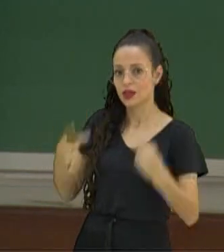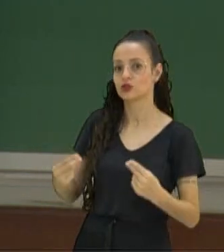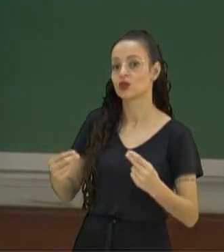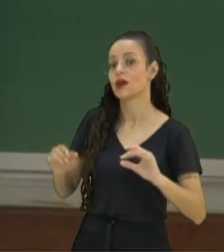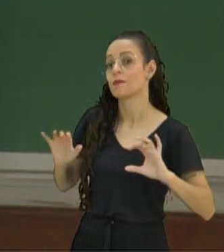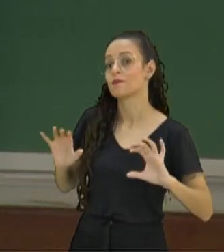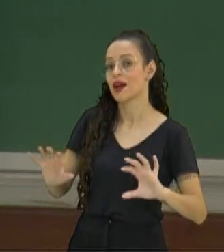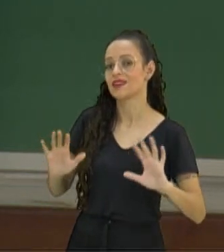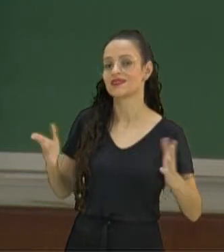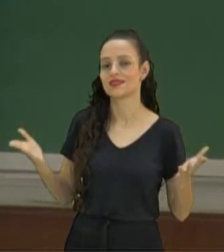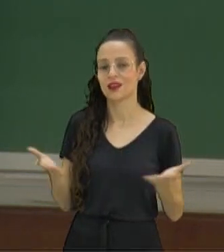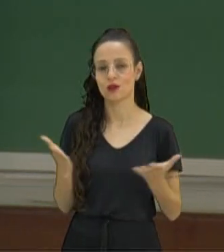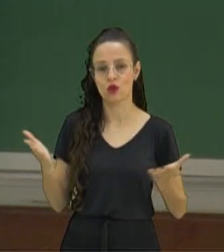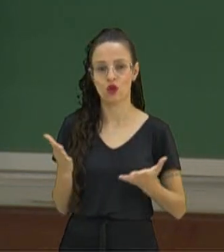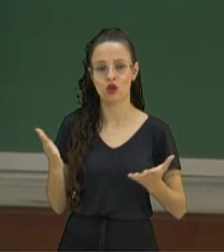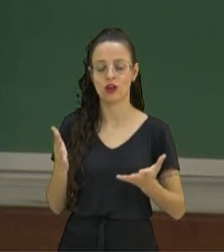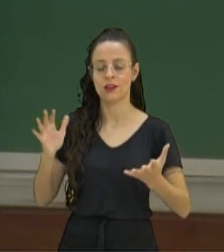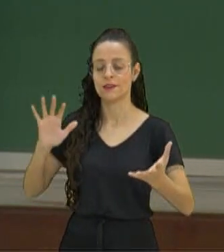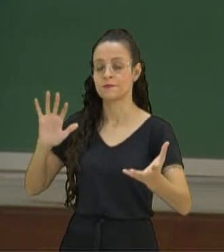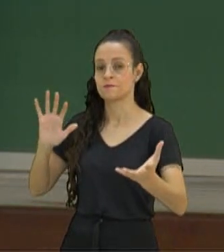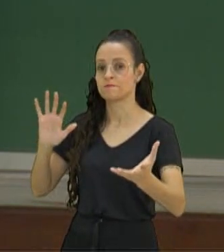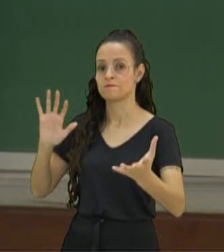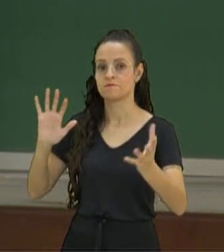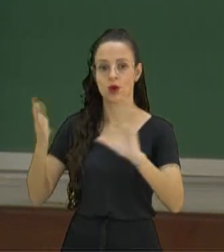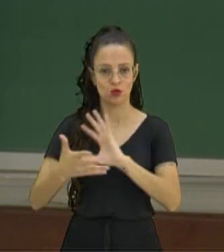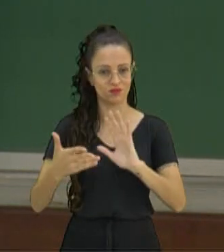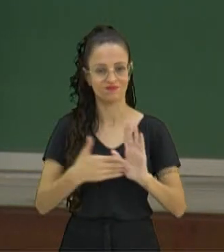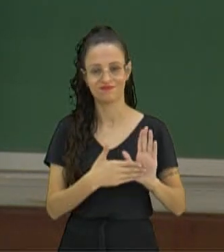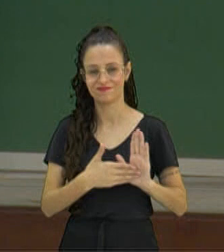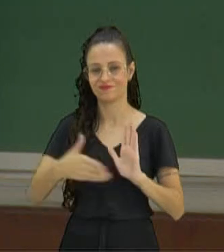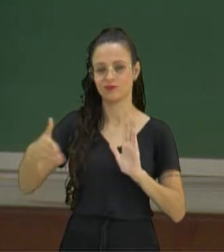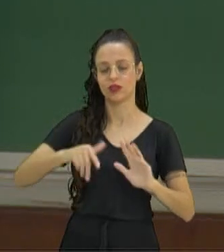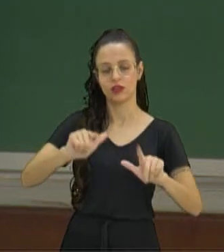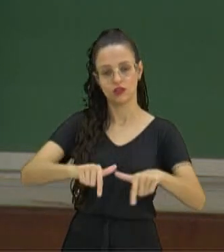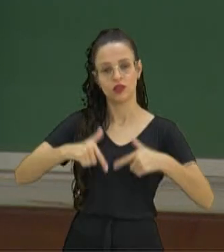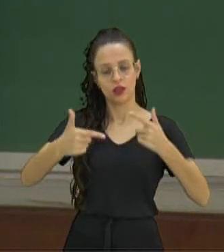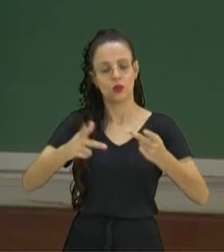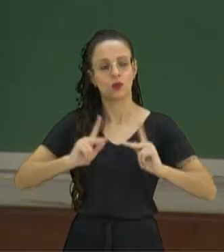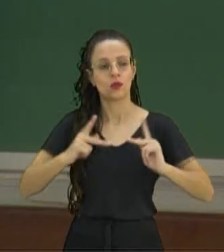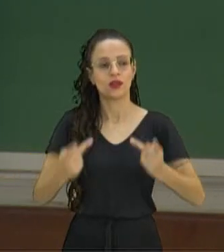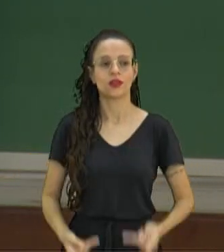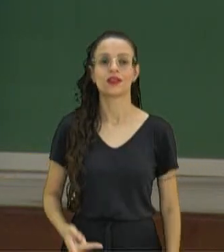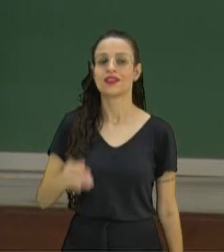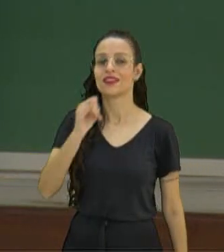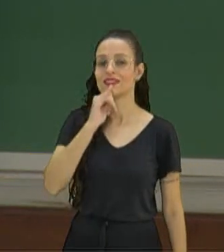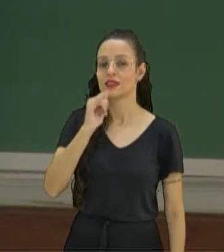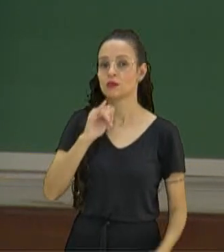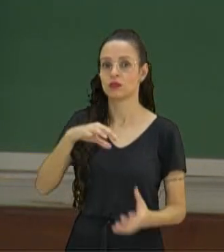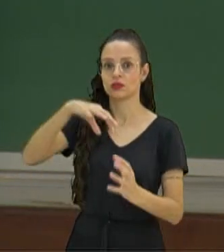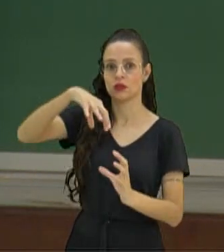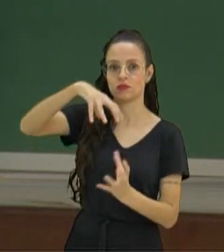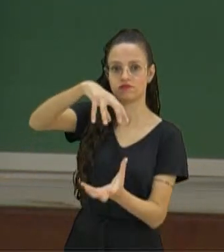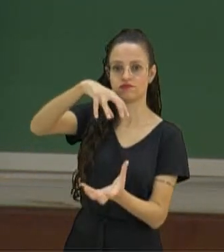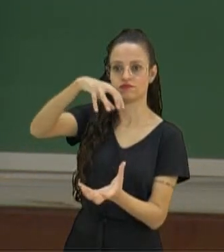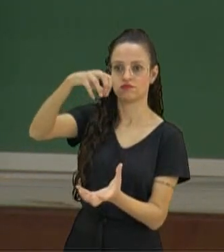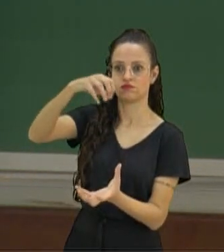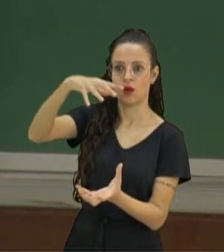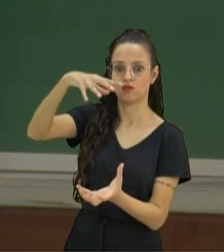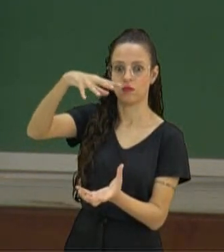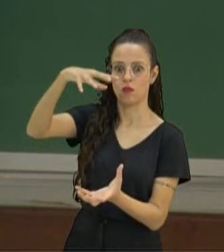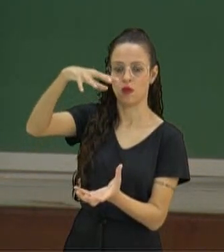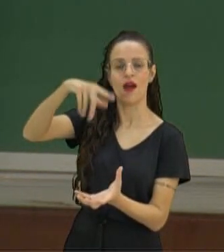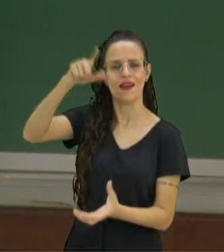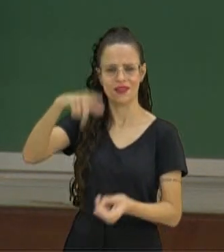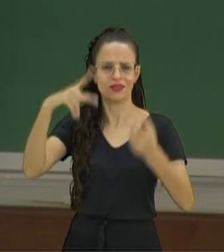são forçadas a se alterar a partir das atividades humanas. Como, por exemplo, o efeito estufa. Ele é um efeito natural